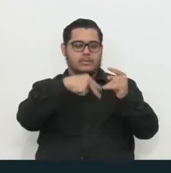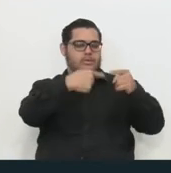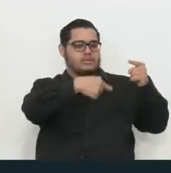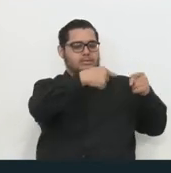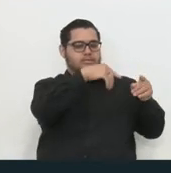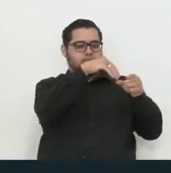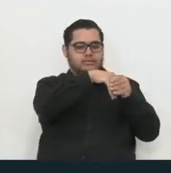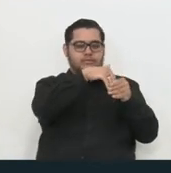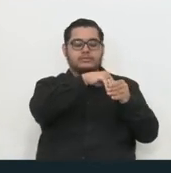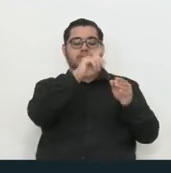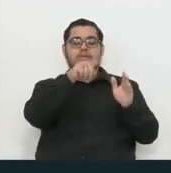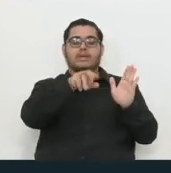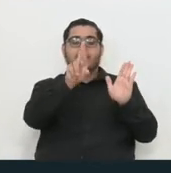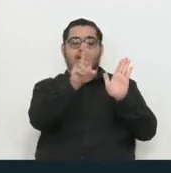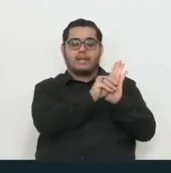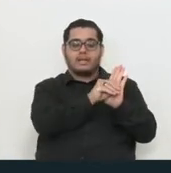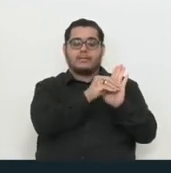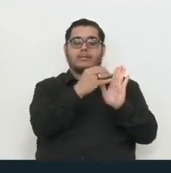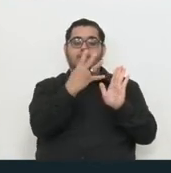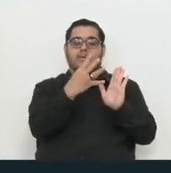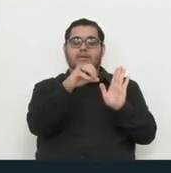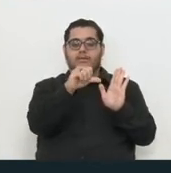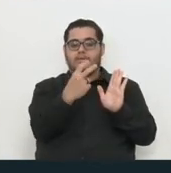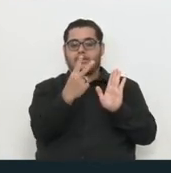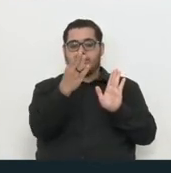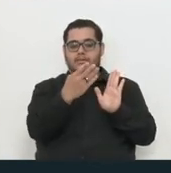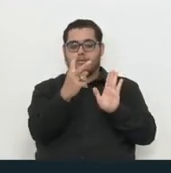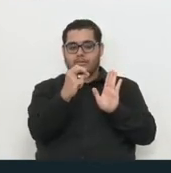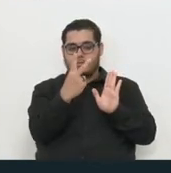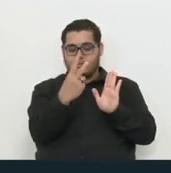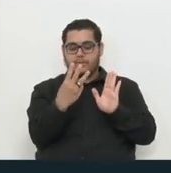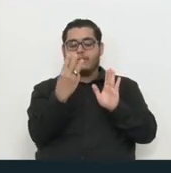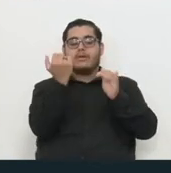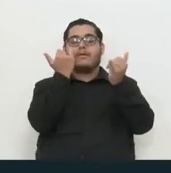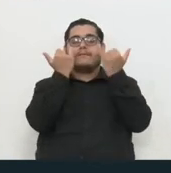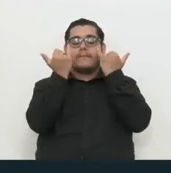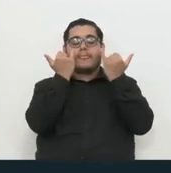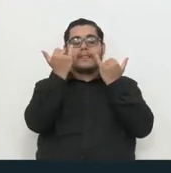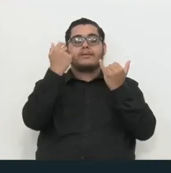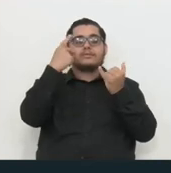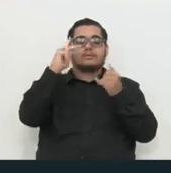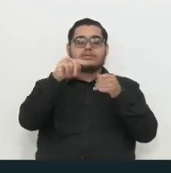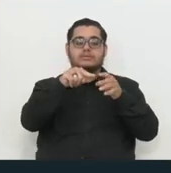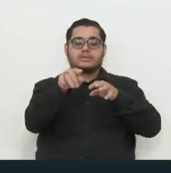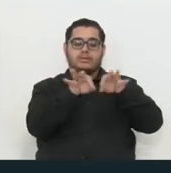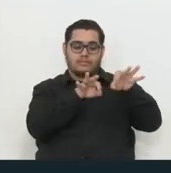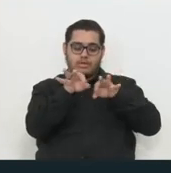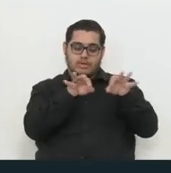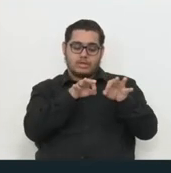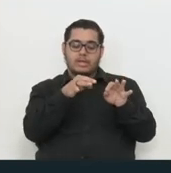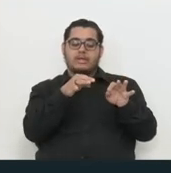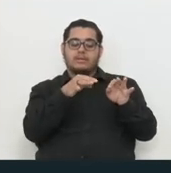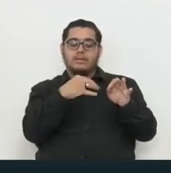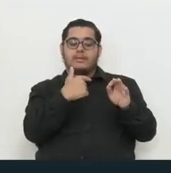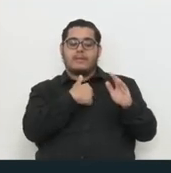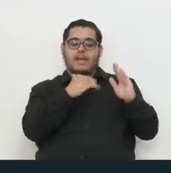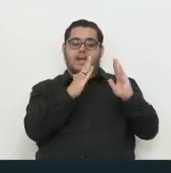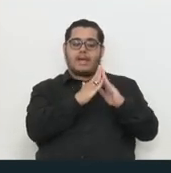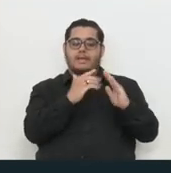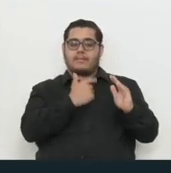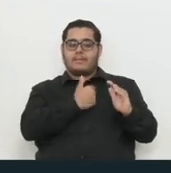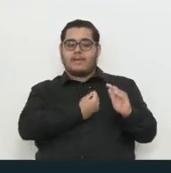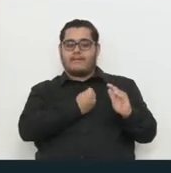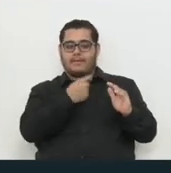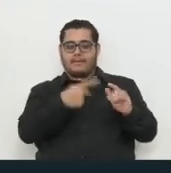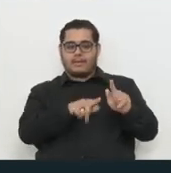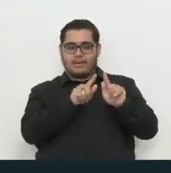do requerimento 492/2023 informações sobre a execução do projeto do programa Minha Casa Minha Vida atualmente na cidade de Guarulhos autora